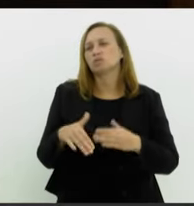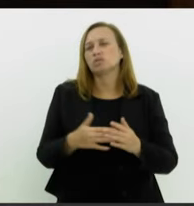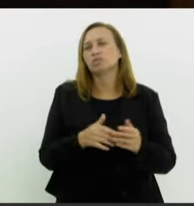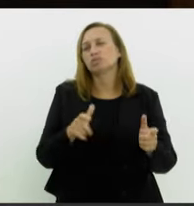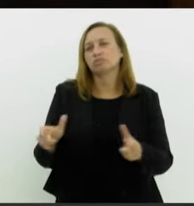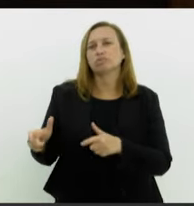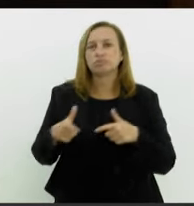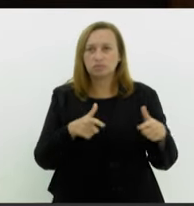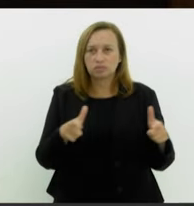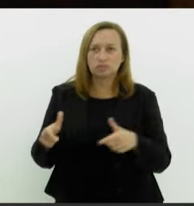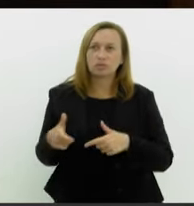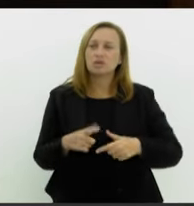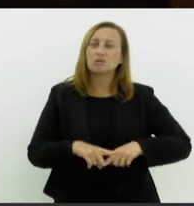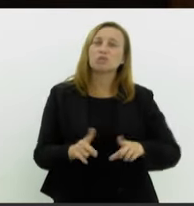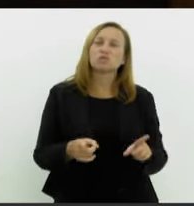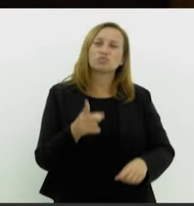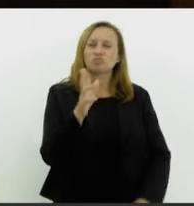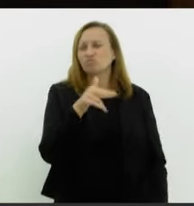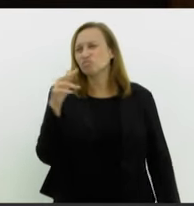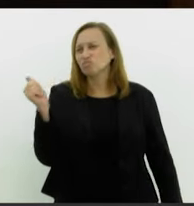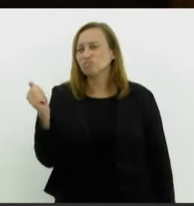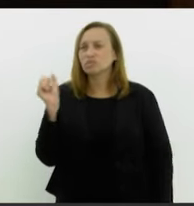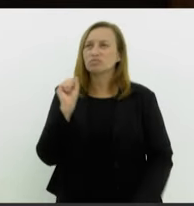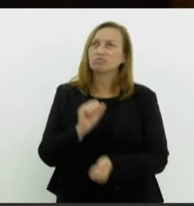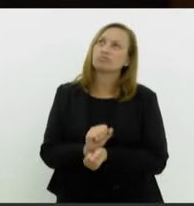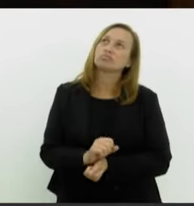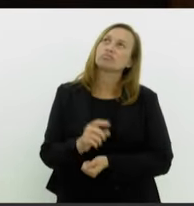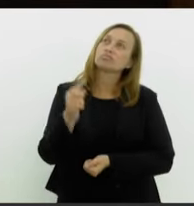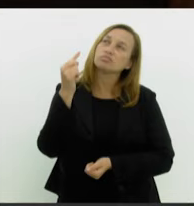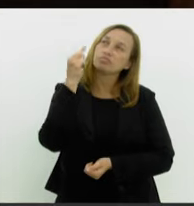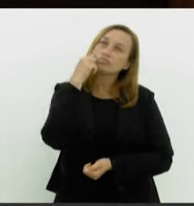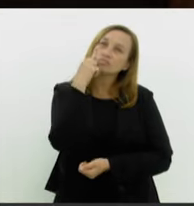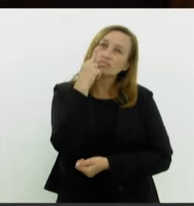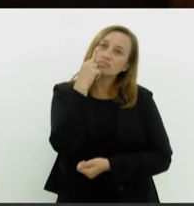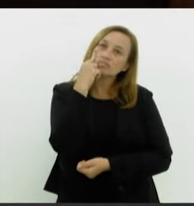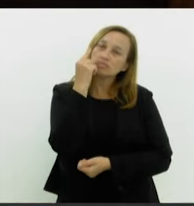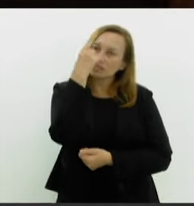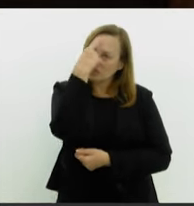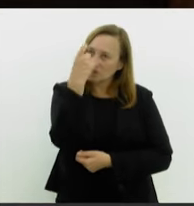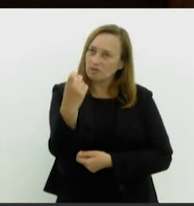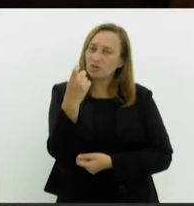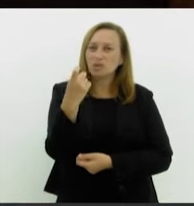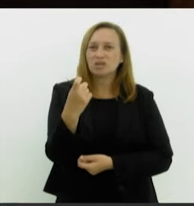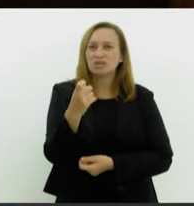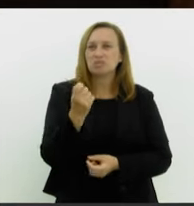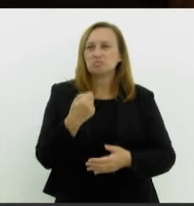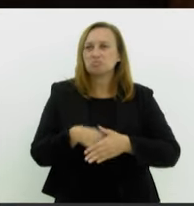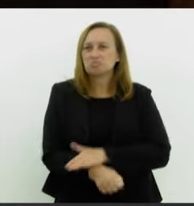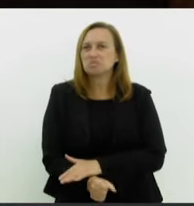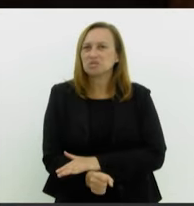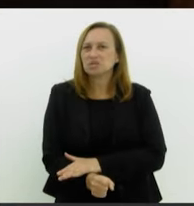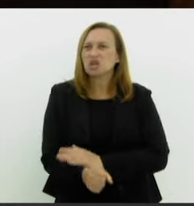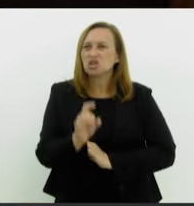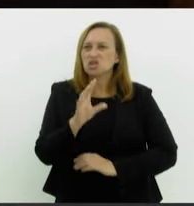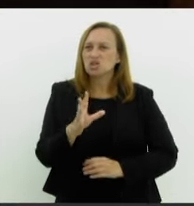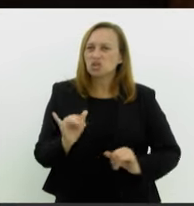lugares mas eu nunca tinha parado para olhar paraa violência obstétrica Ou seja a gente sofre a violência dentro